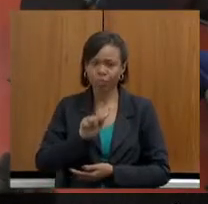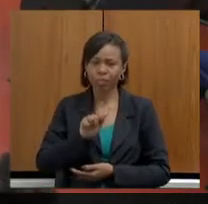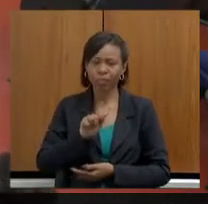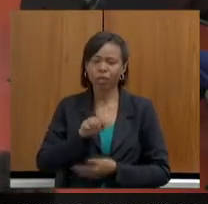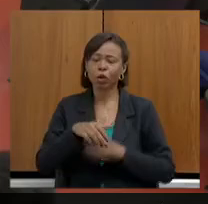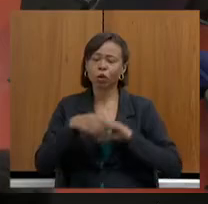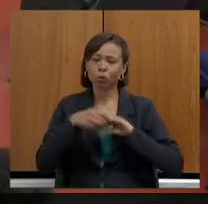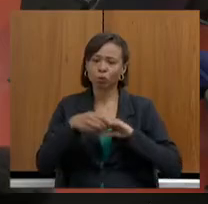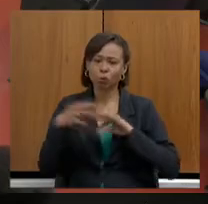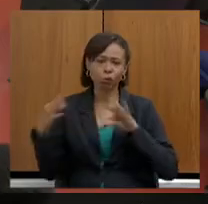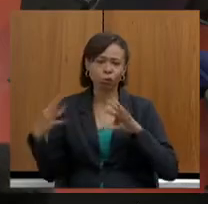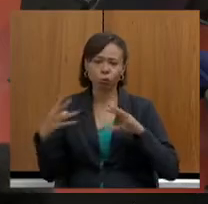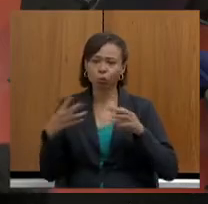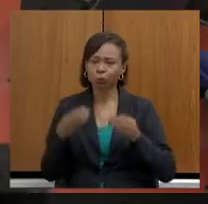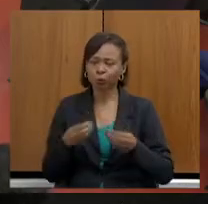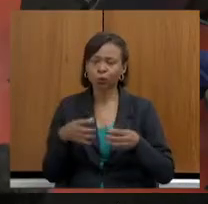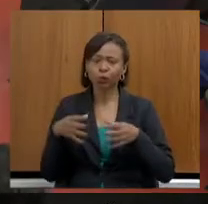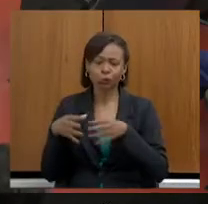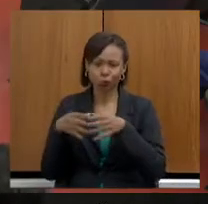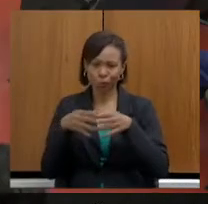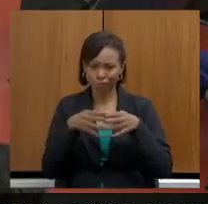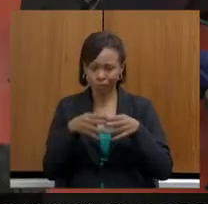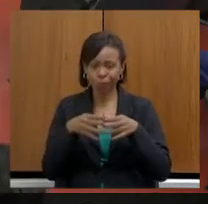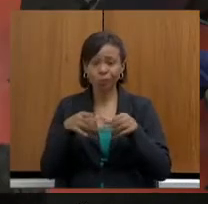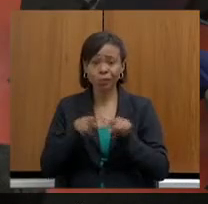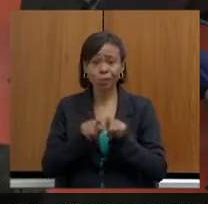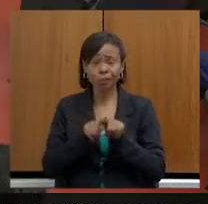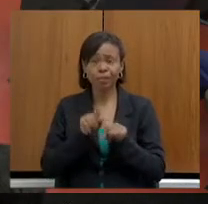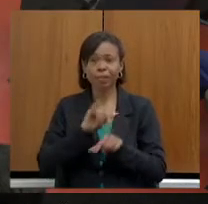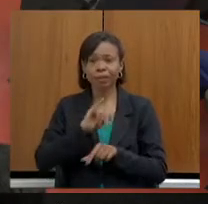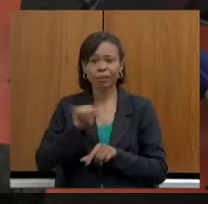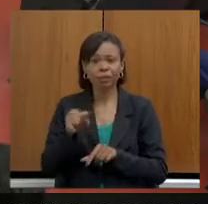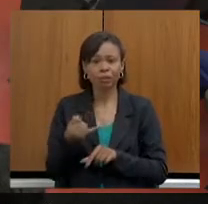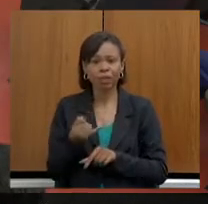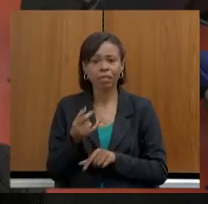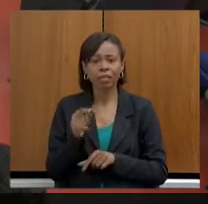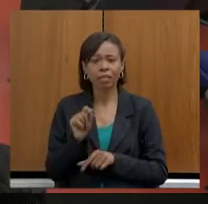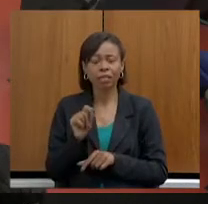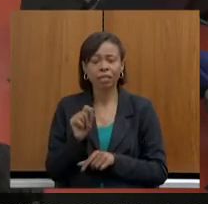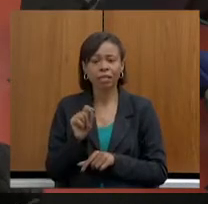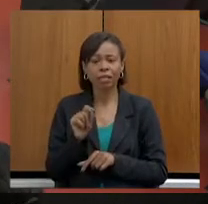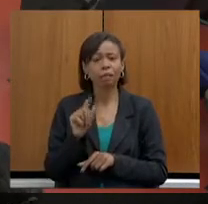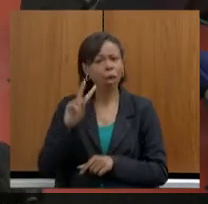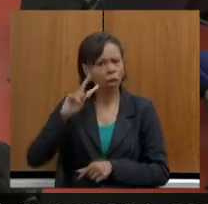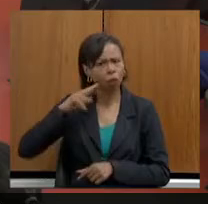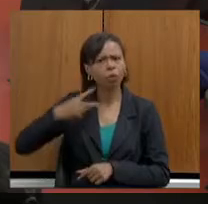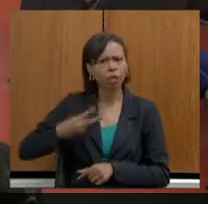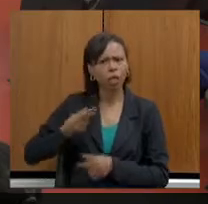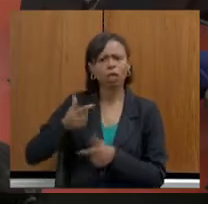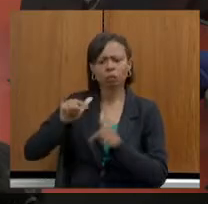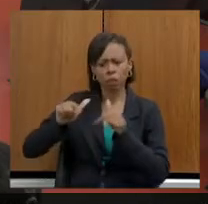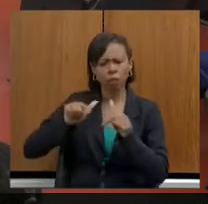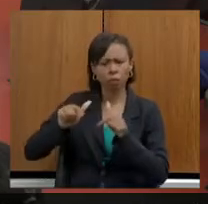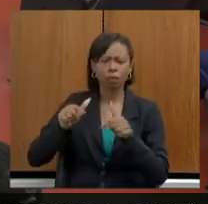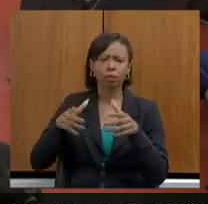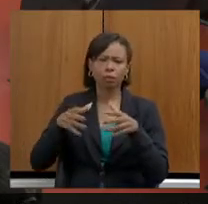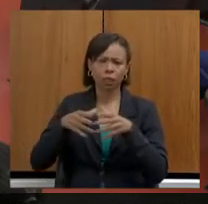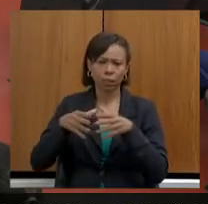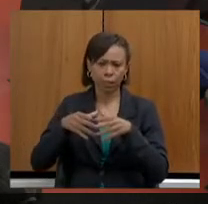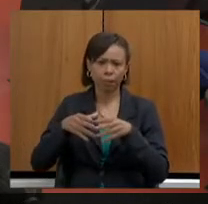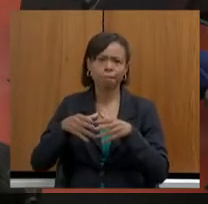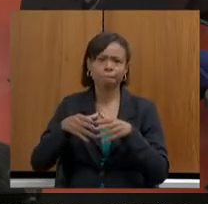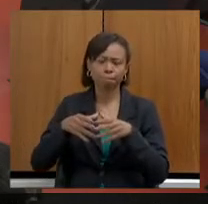comprimento toda a equipe e aproveita também para reconhecer o trabalho desta equipe